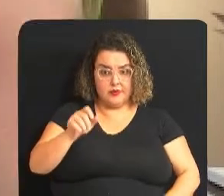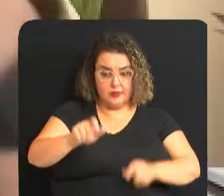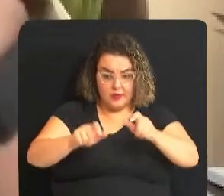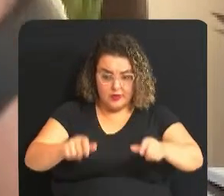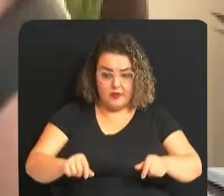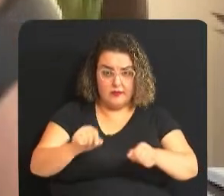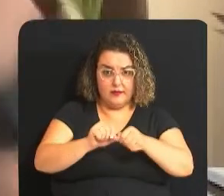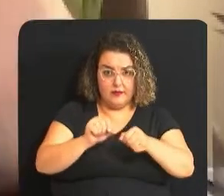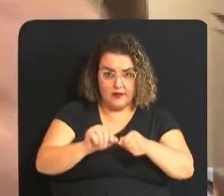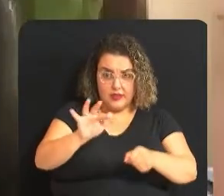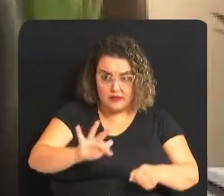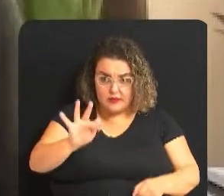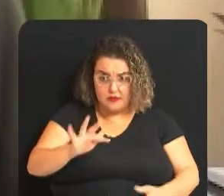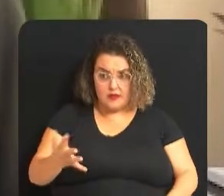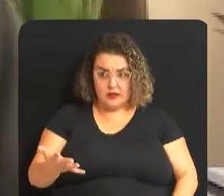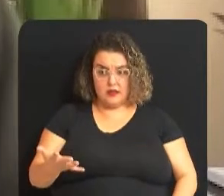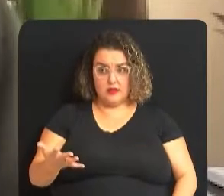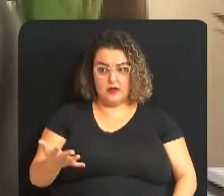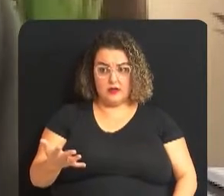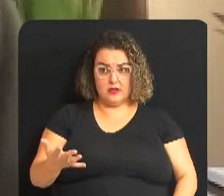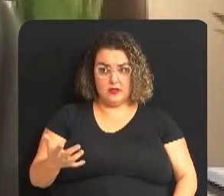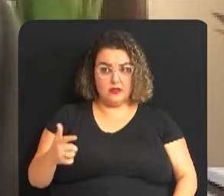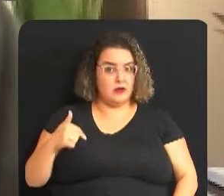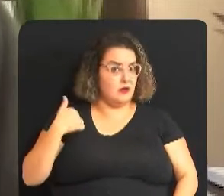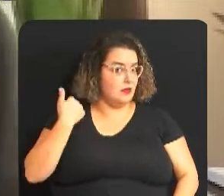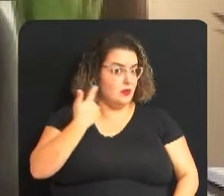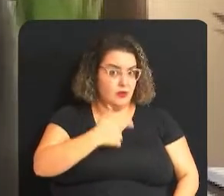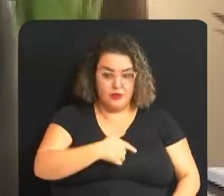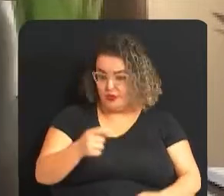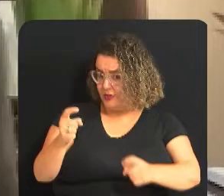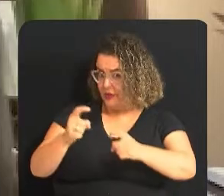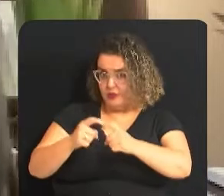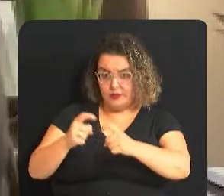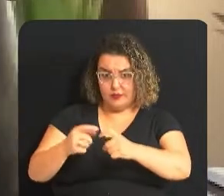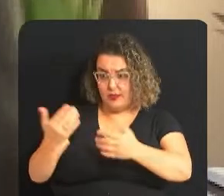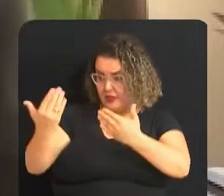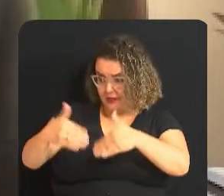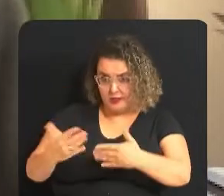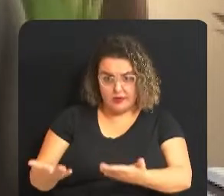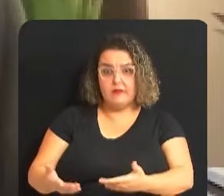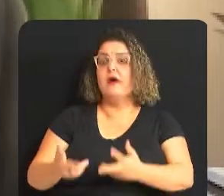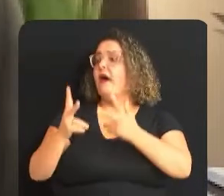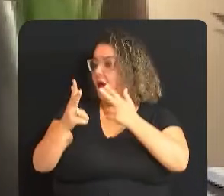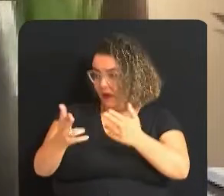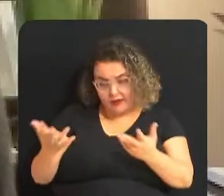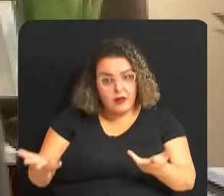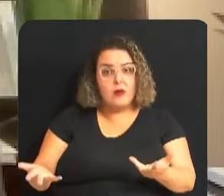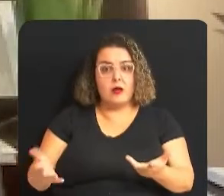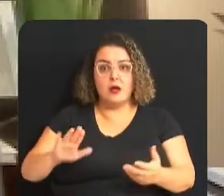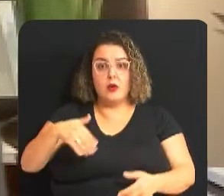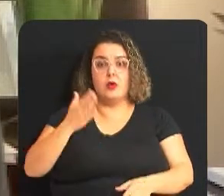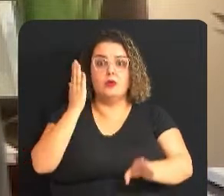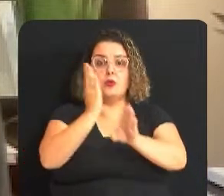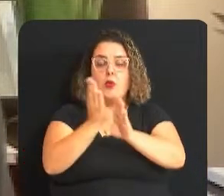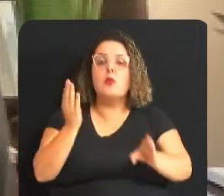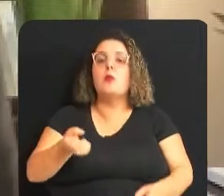eu tiver uma prova para medicina, nós vamos ter uma coisa mais ou menos igual. Então, quando você encontra um bom clínico